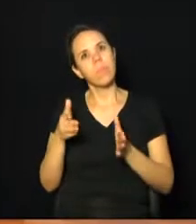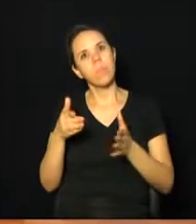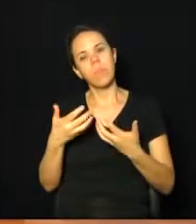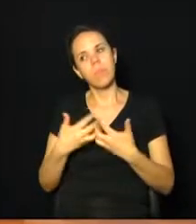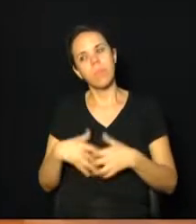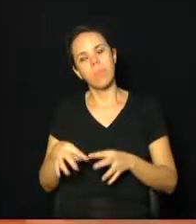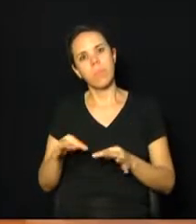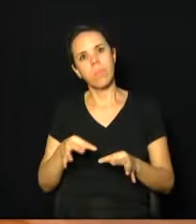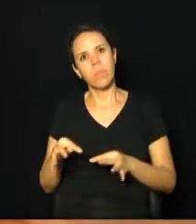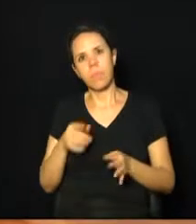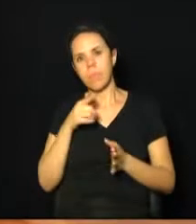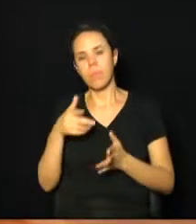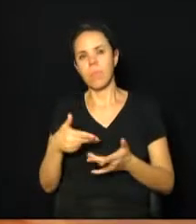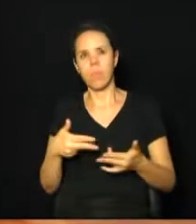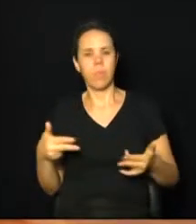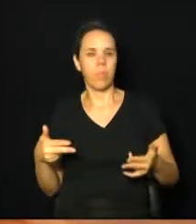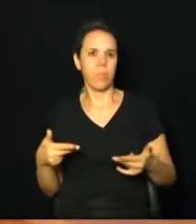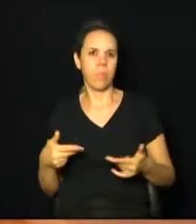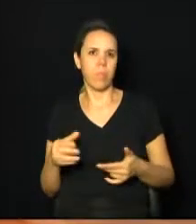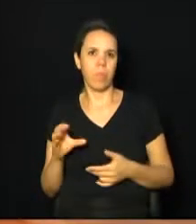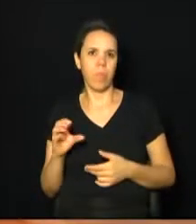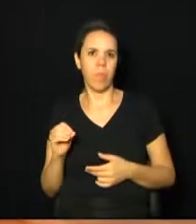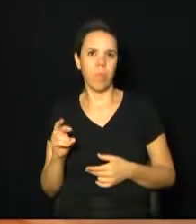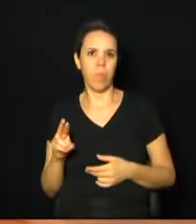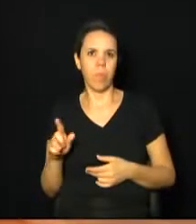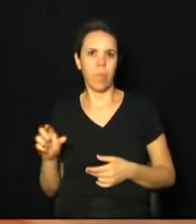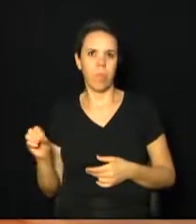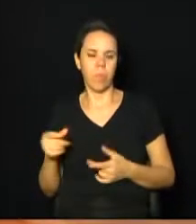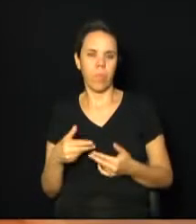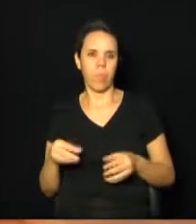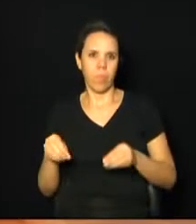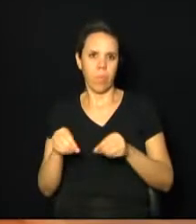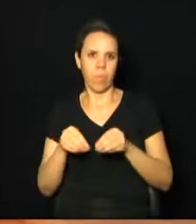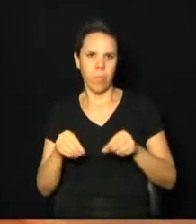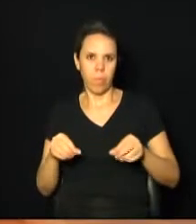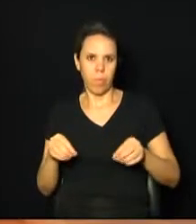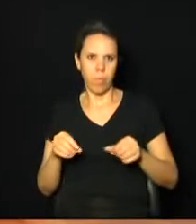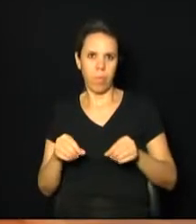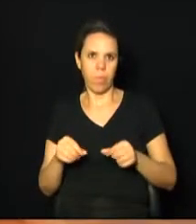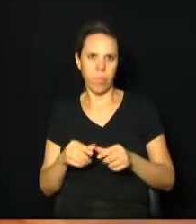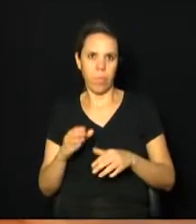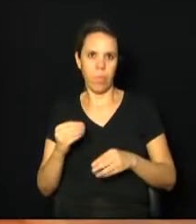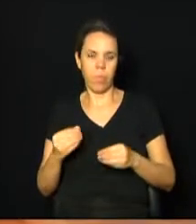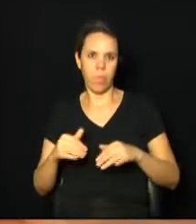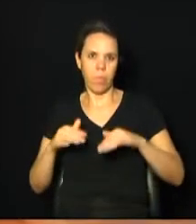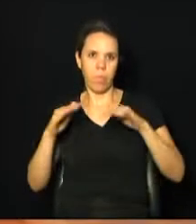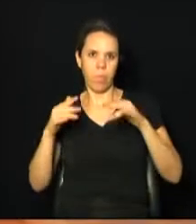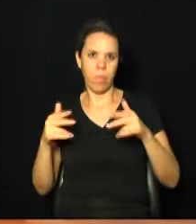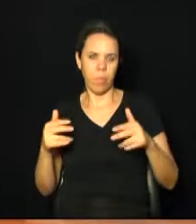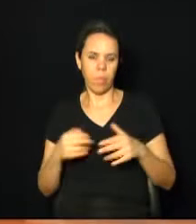essa... rios e córregos, né? Tem alguns córregos que já estão até assoreados até por demais.